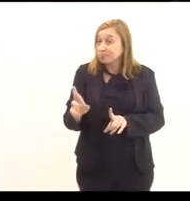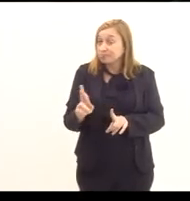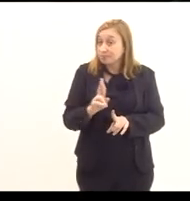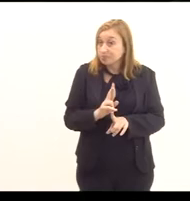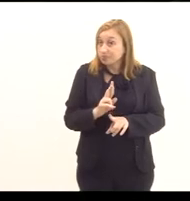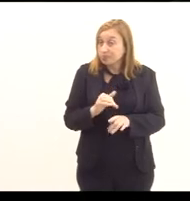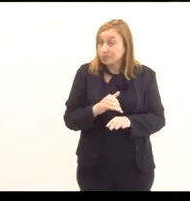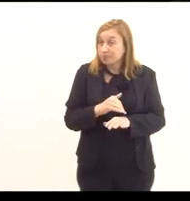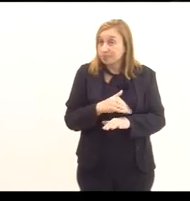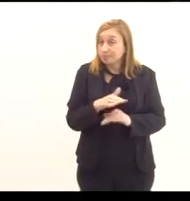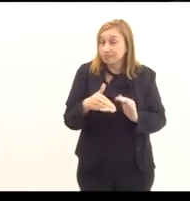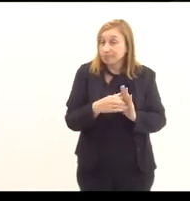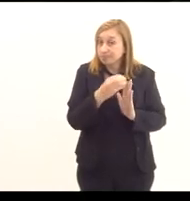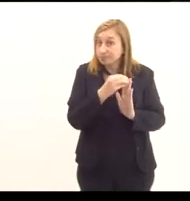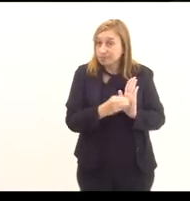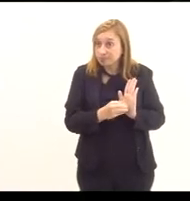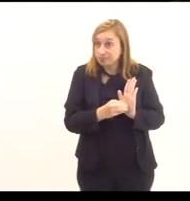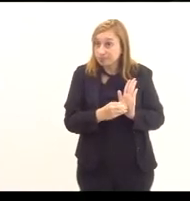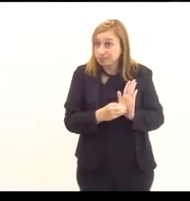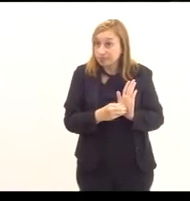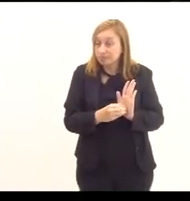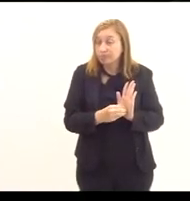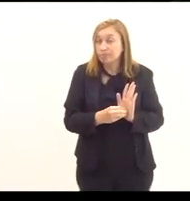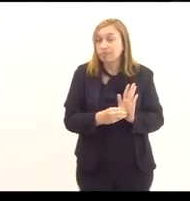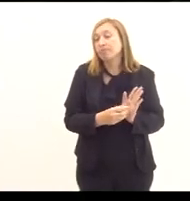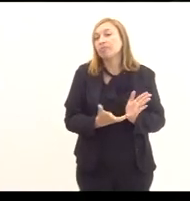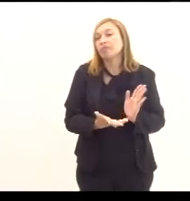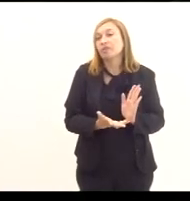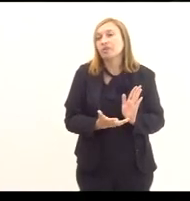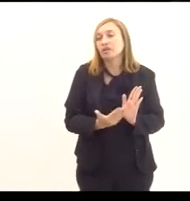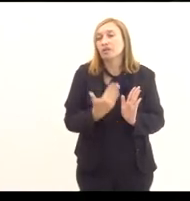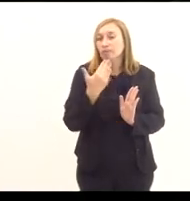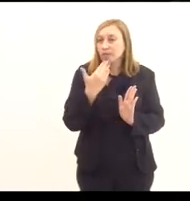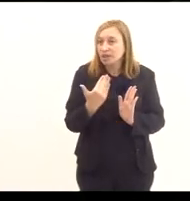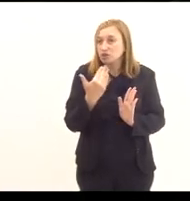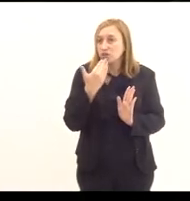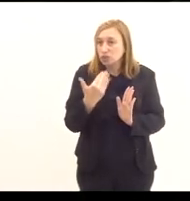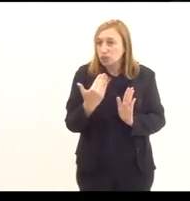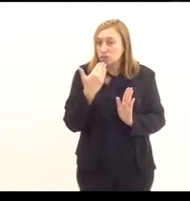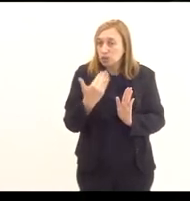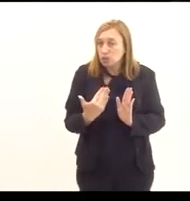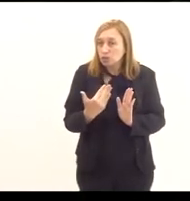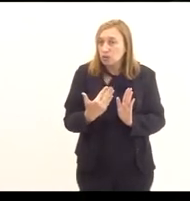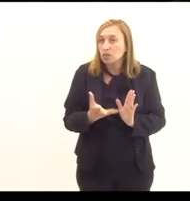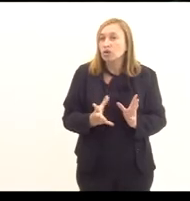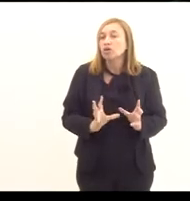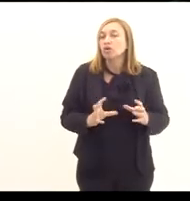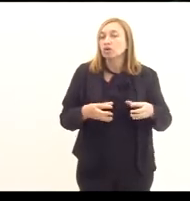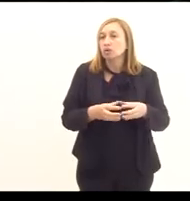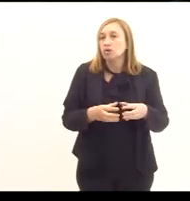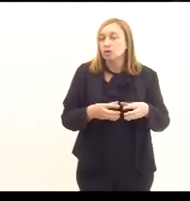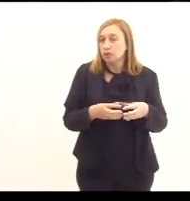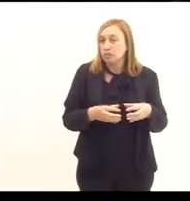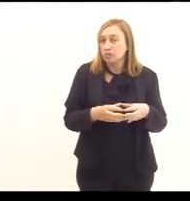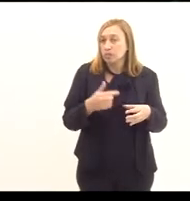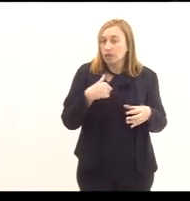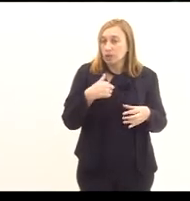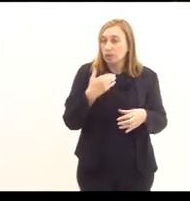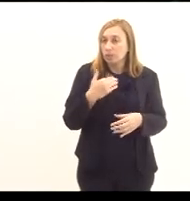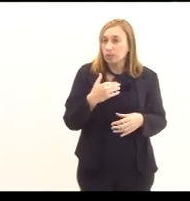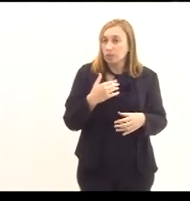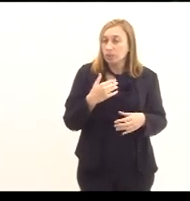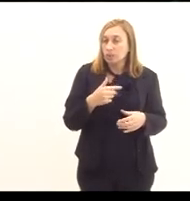respostas todos os ofícios que foram expedidos pelo núcleo de tutela coletiva que eu era